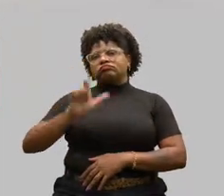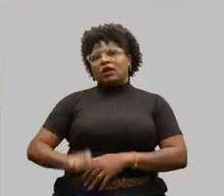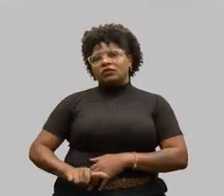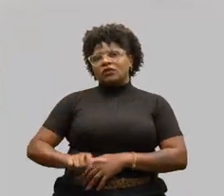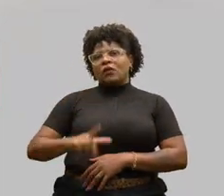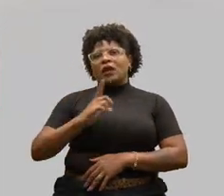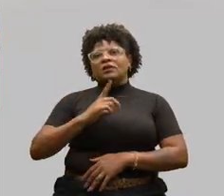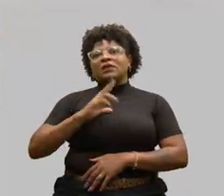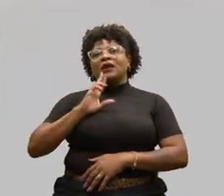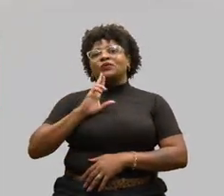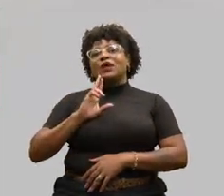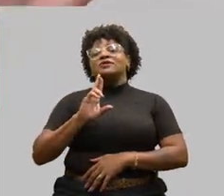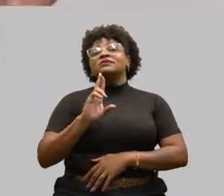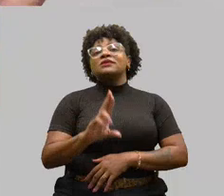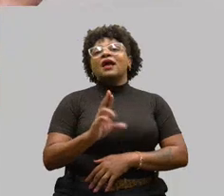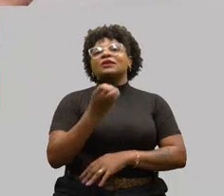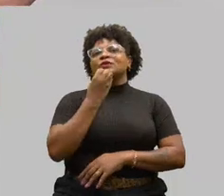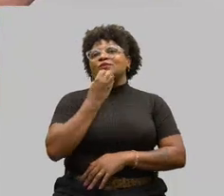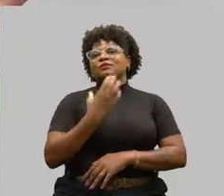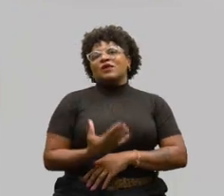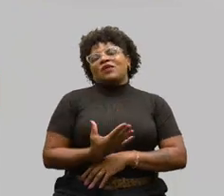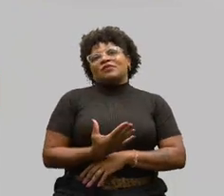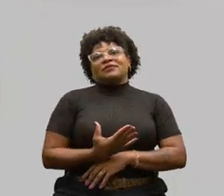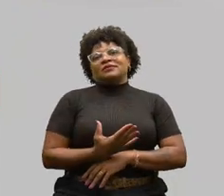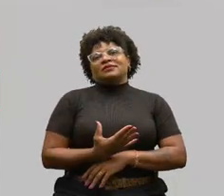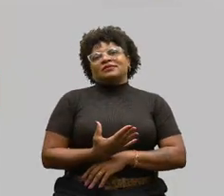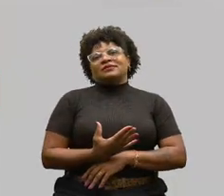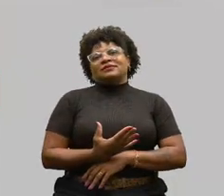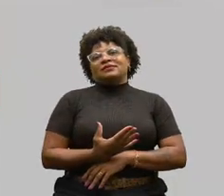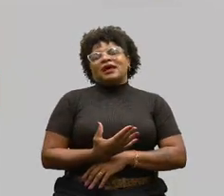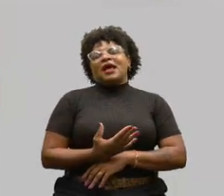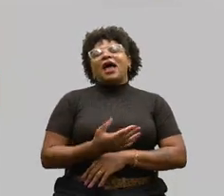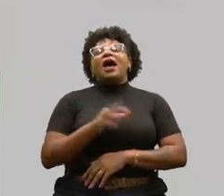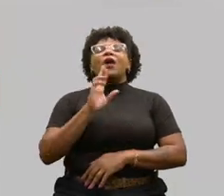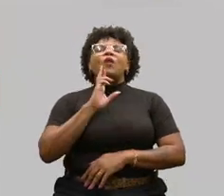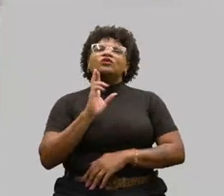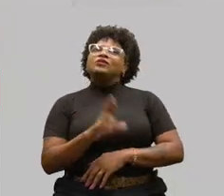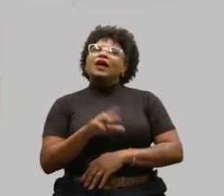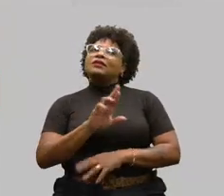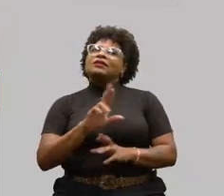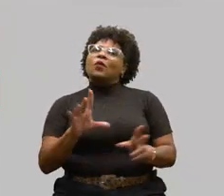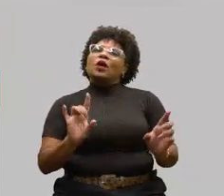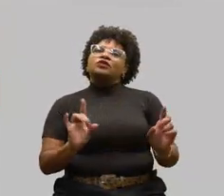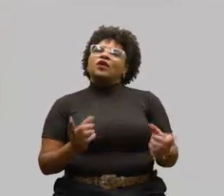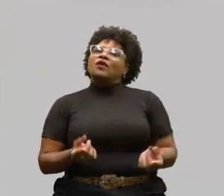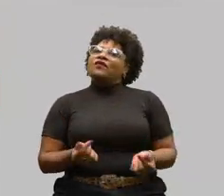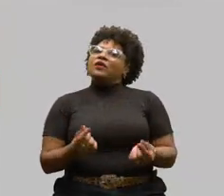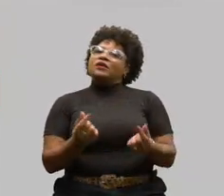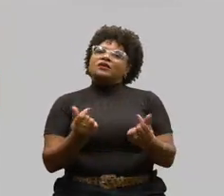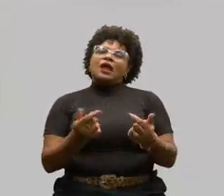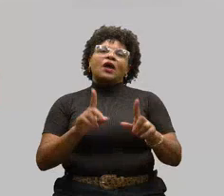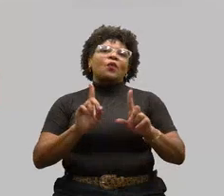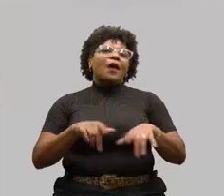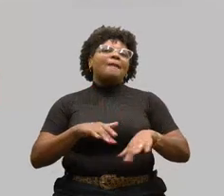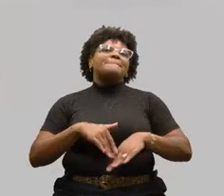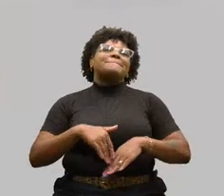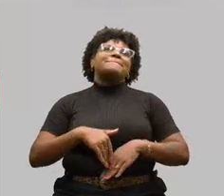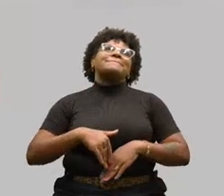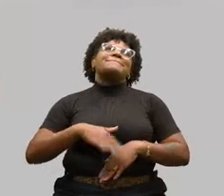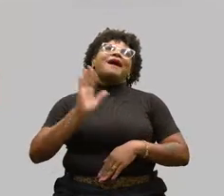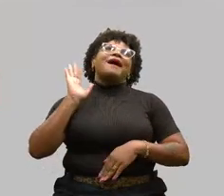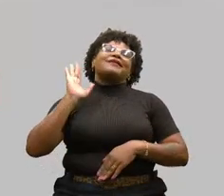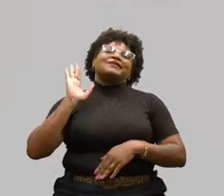gente não é um a diversidade traz um resultado que não é só financeiro não é um resultado muito mais amplo é o resultado